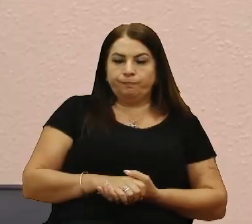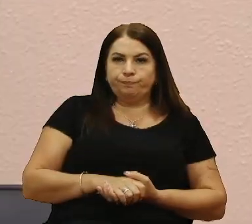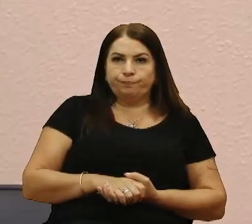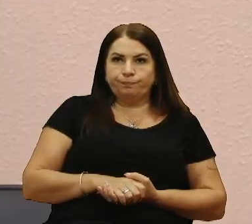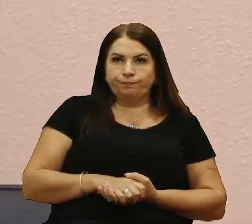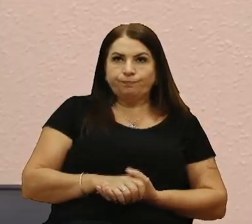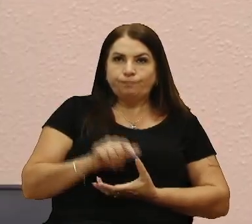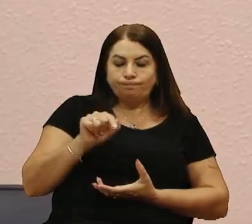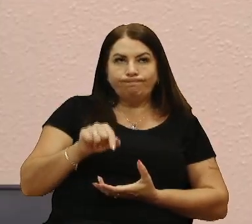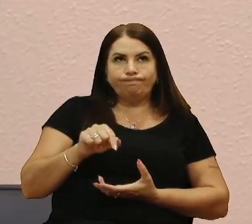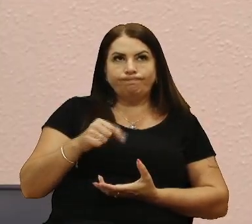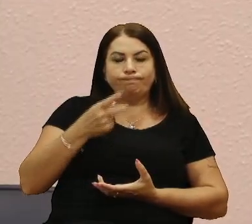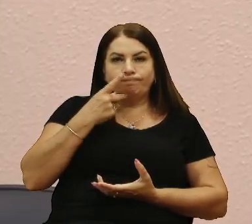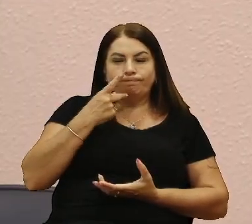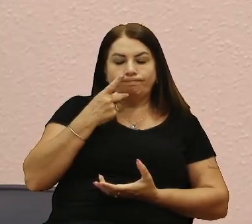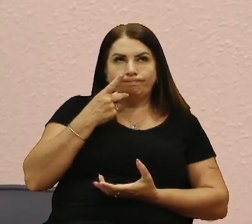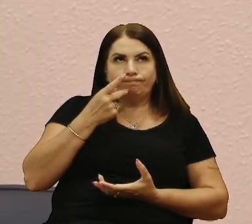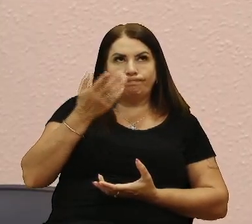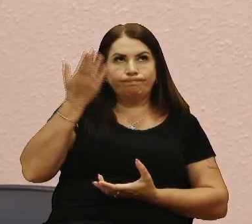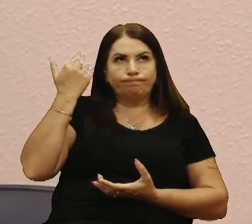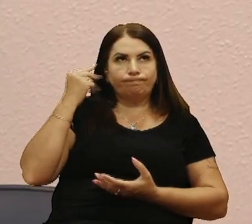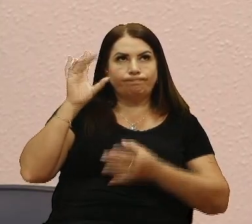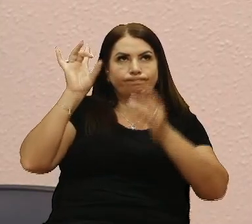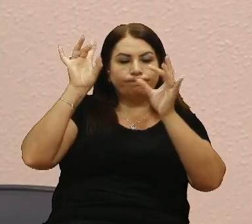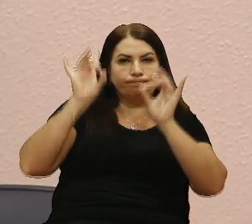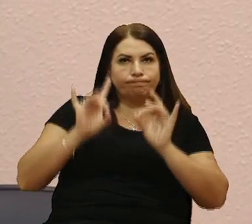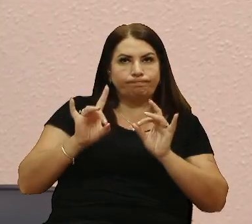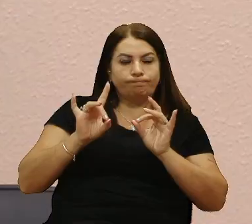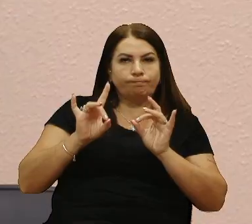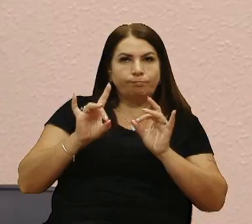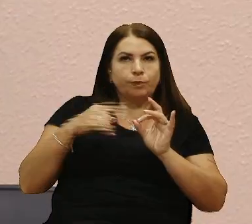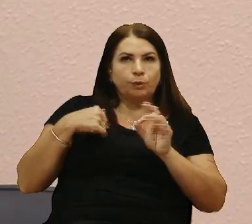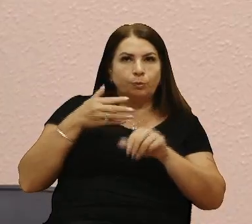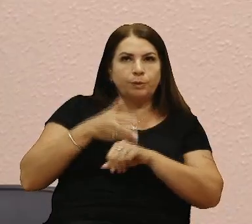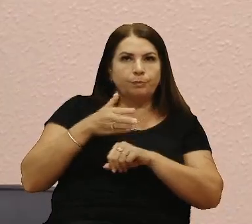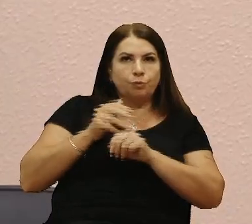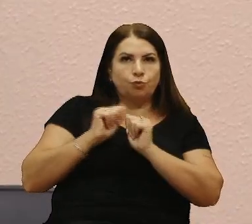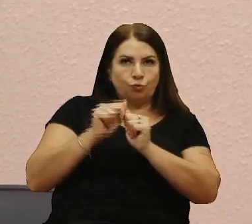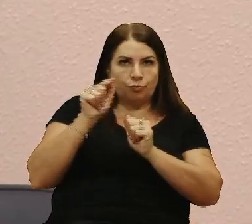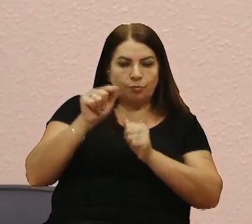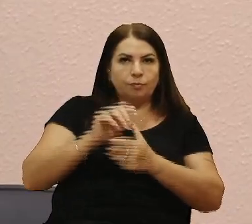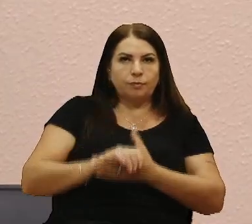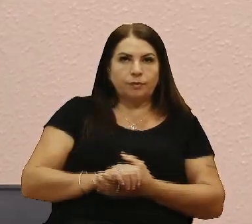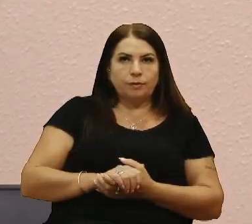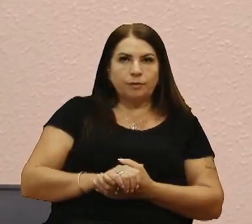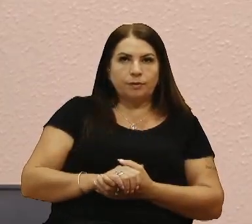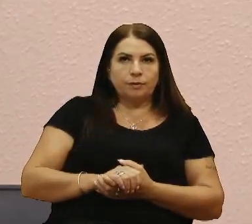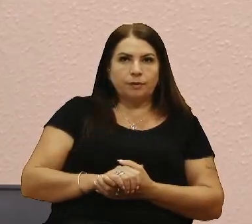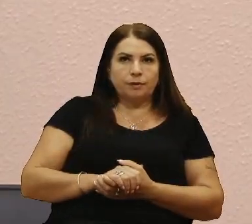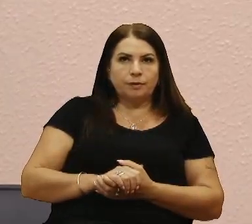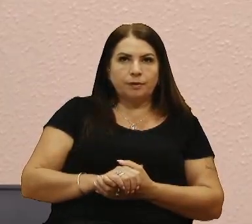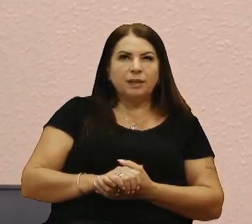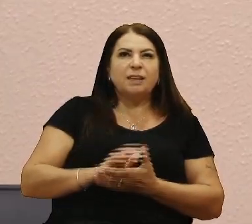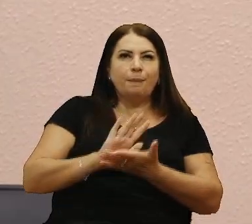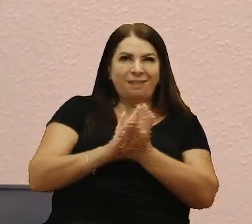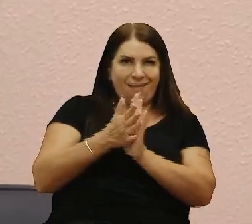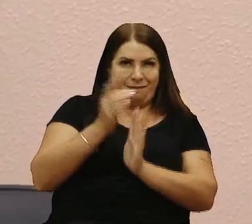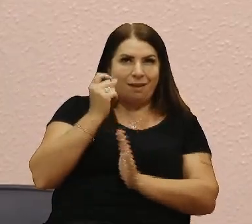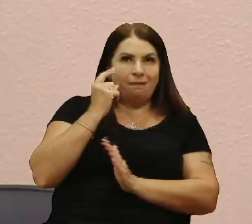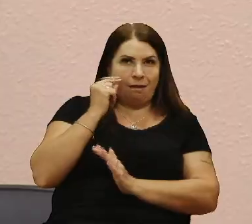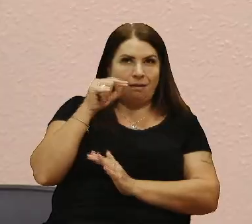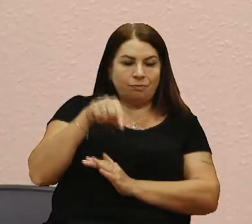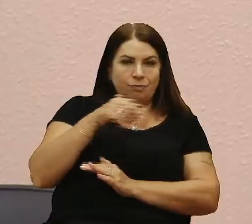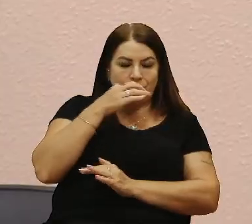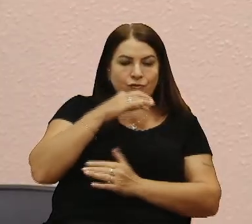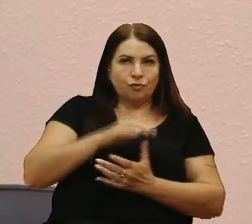E aqui me remeto a um caso específico que eu participei junto com a senhora, do torturador de gatos, aqui em